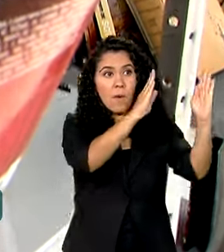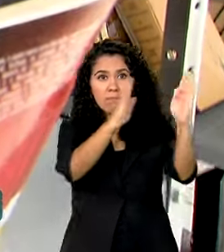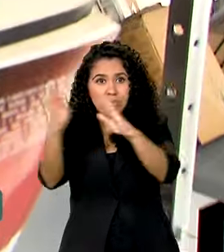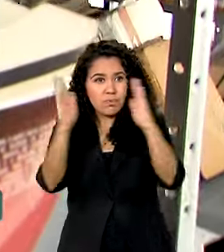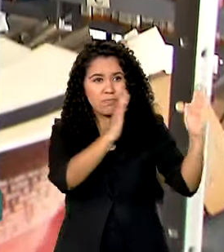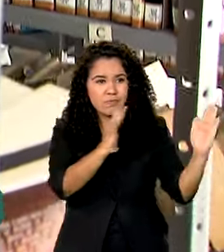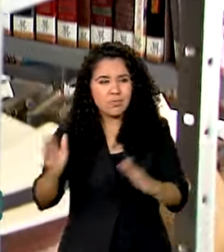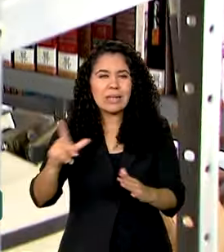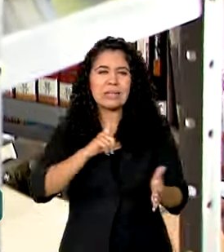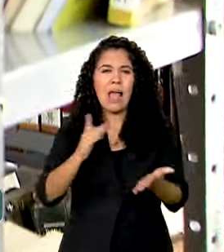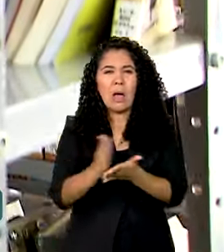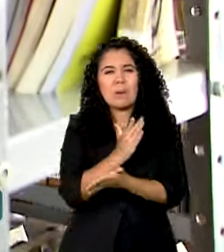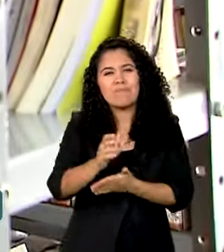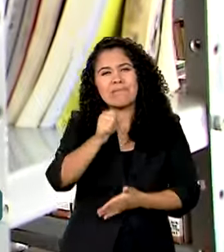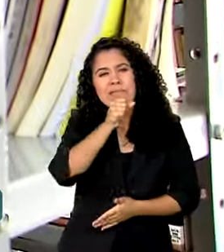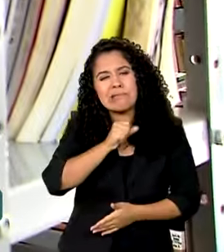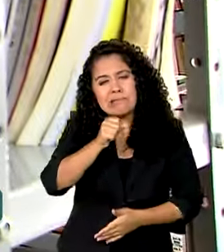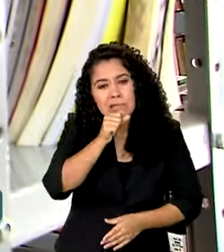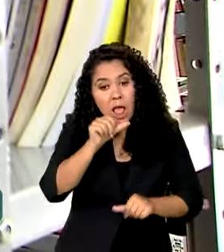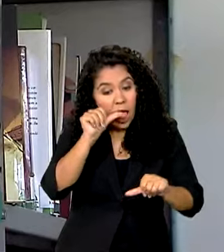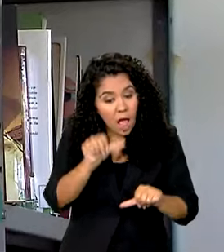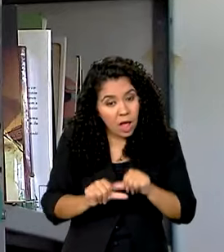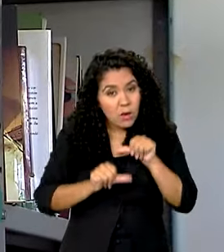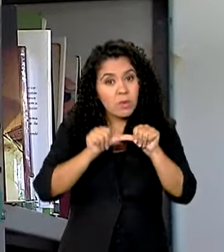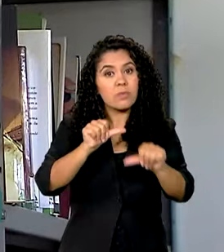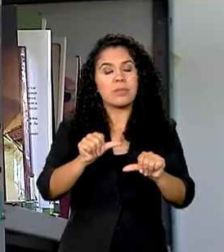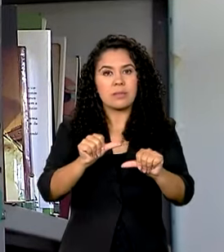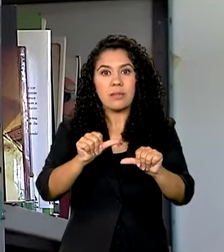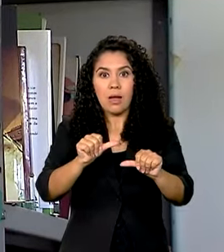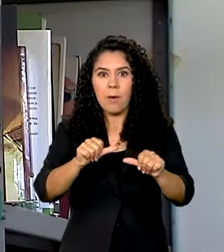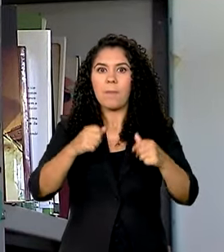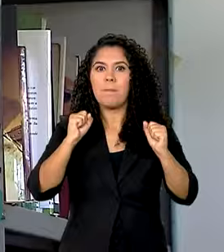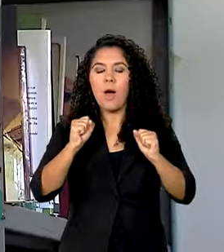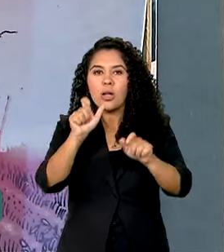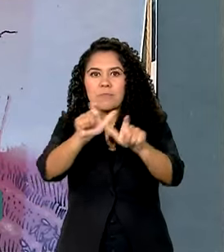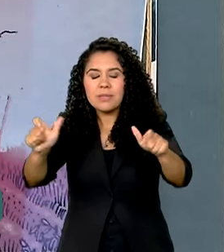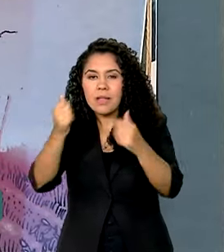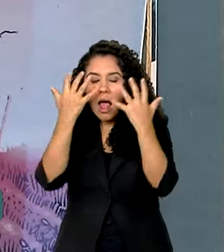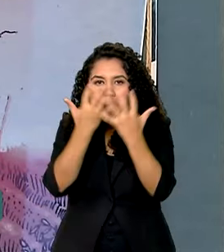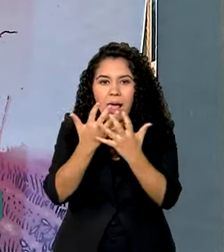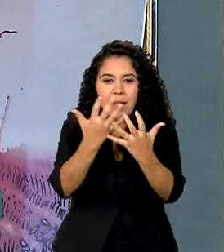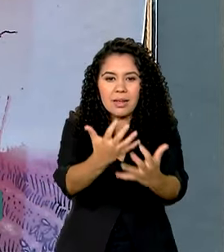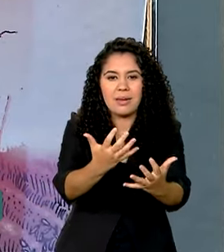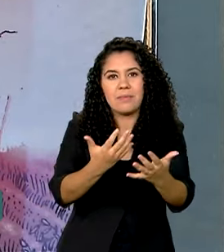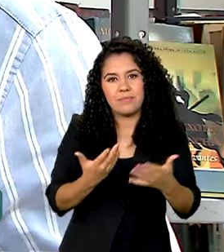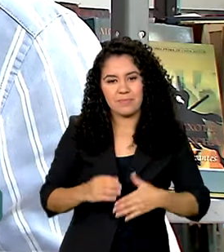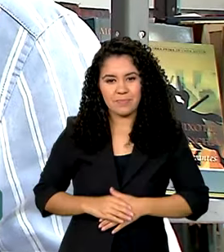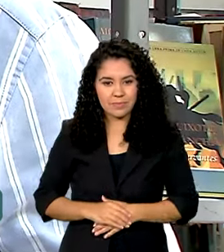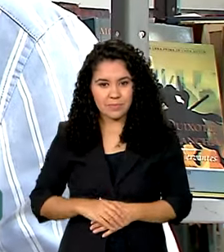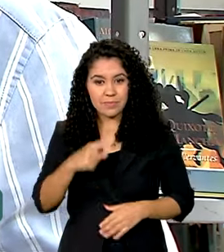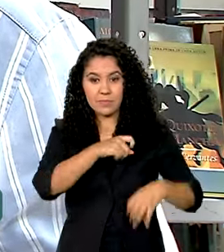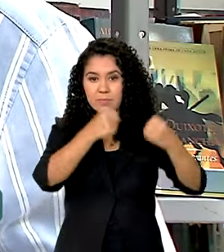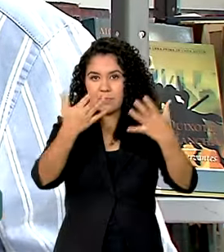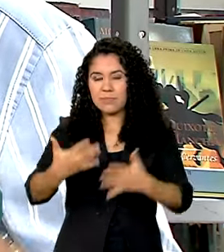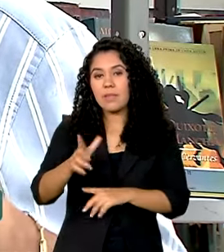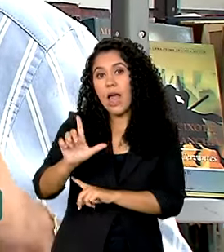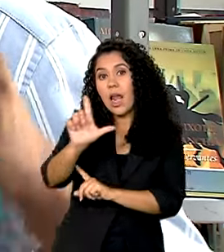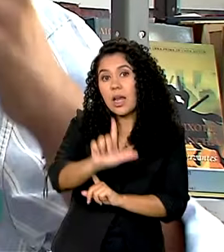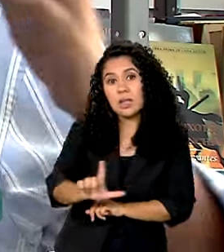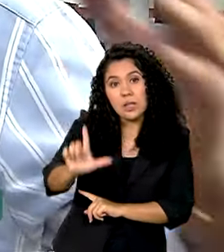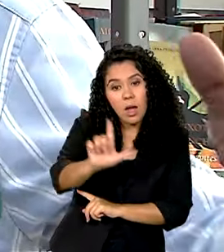pouco ultrapassado e uma renovação pode atrair mais leitores para a biblioteca. Na literatura,